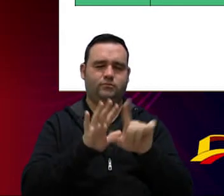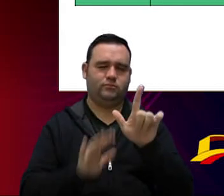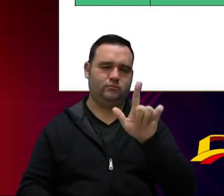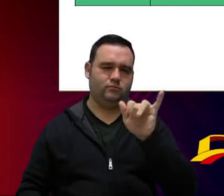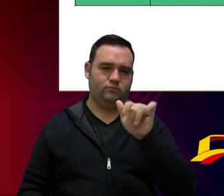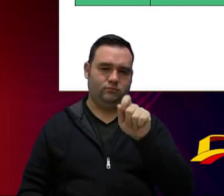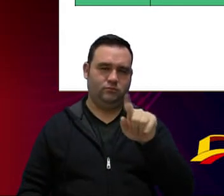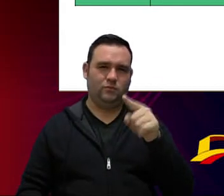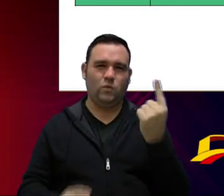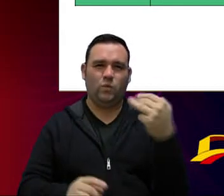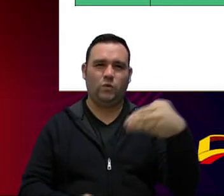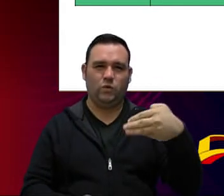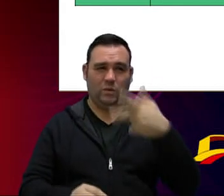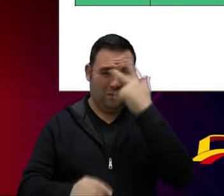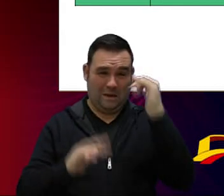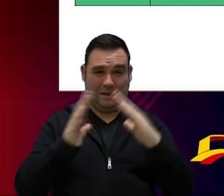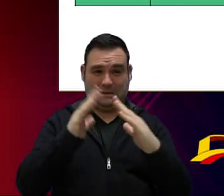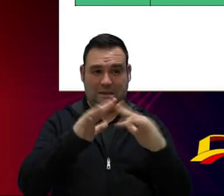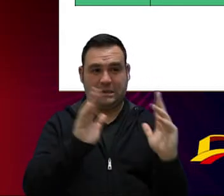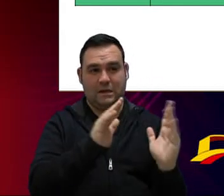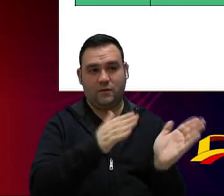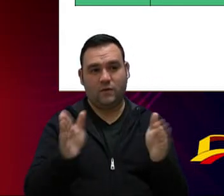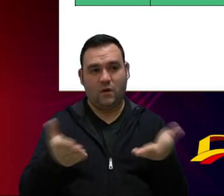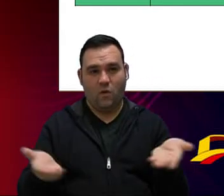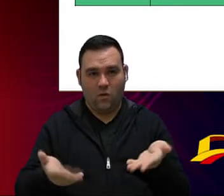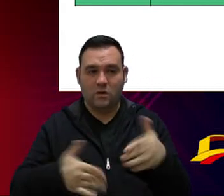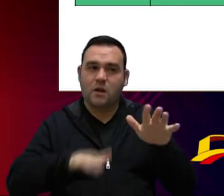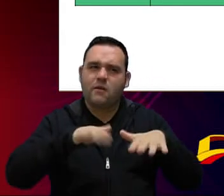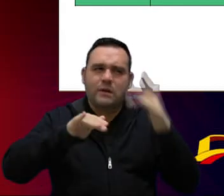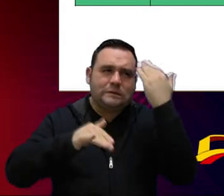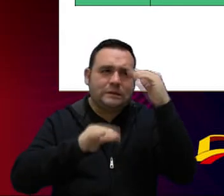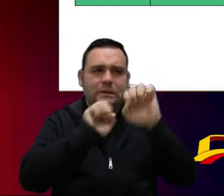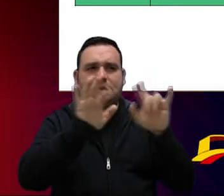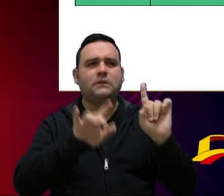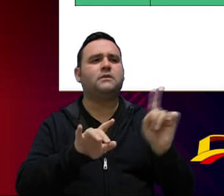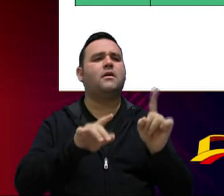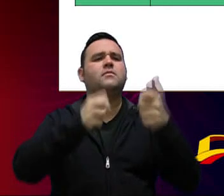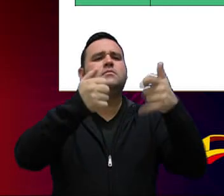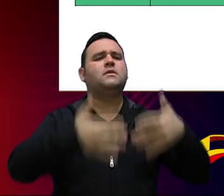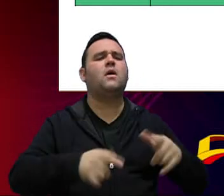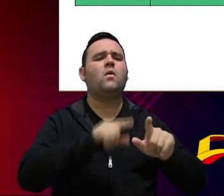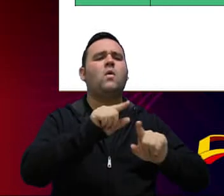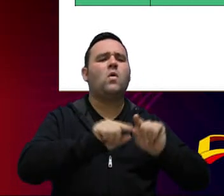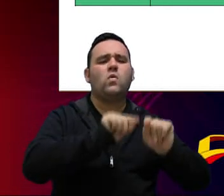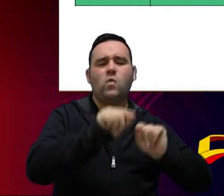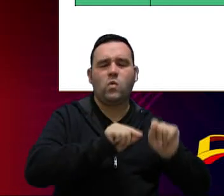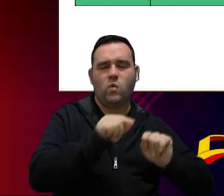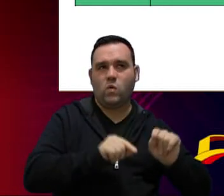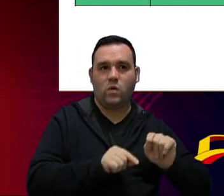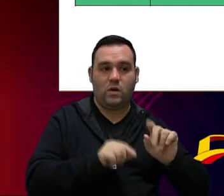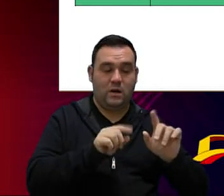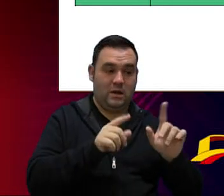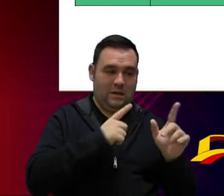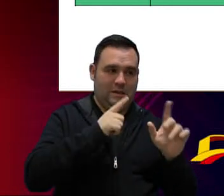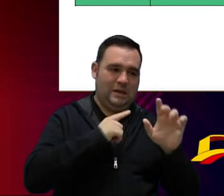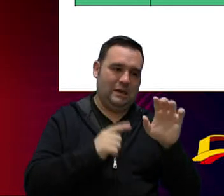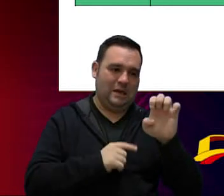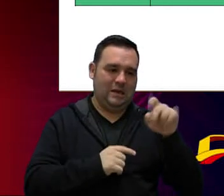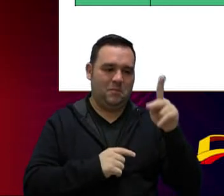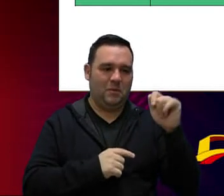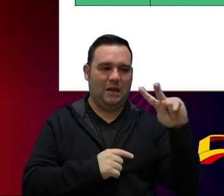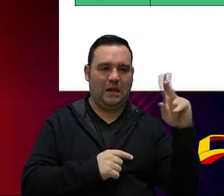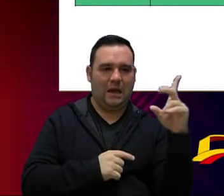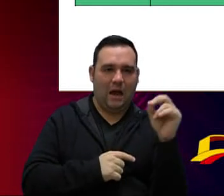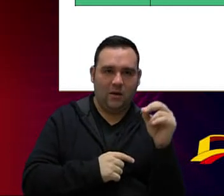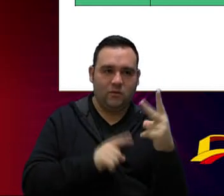som minuto para quem está em casa nos acompanhando e talvez não entenda só não pode explicar o que seria o empenhado o